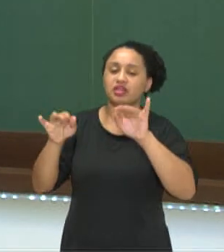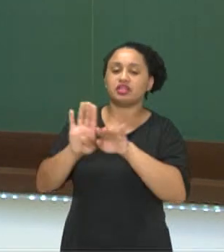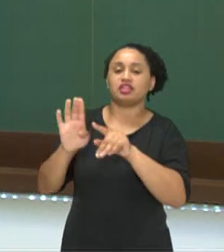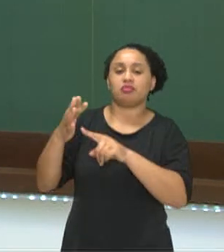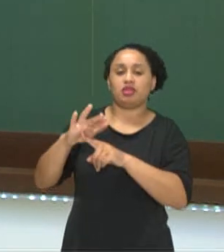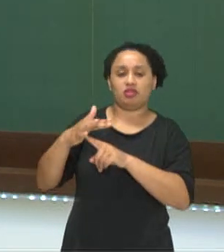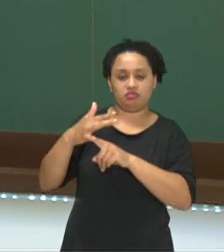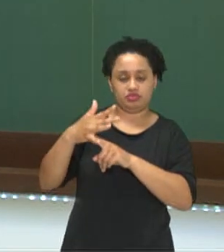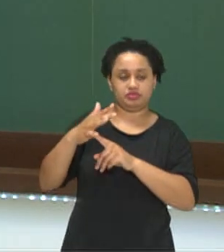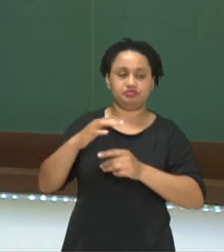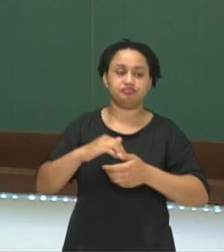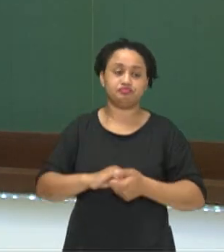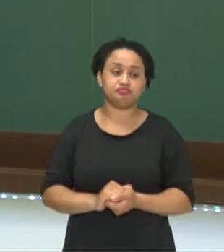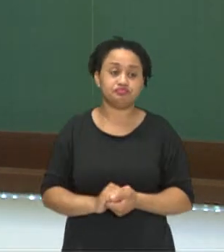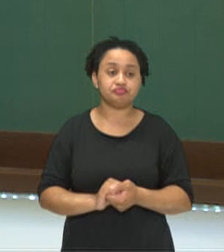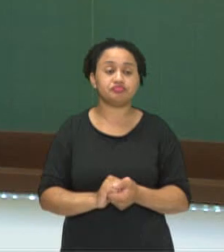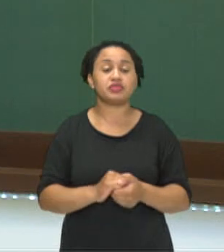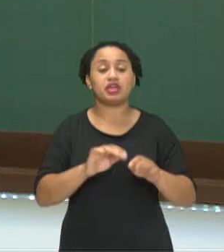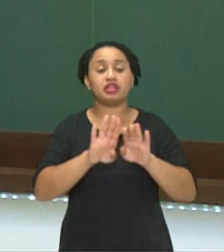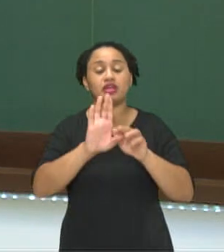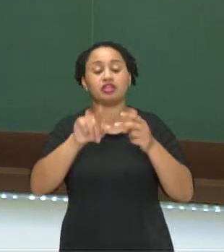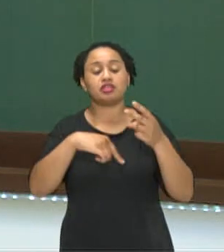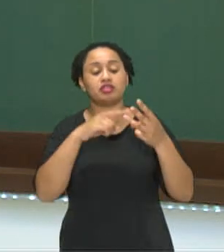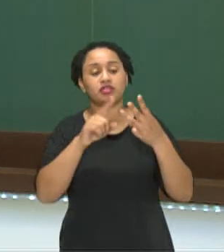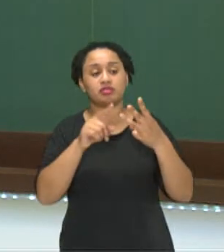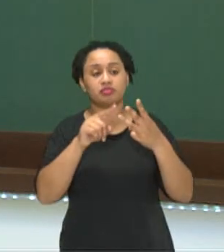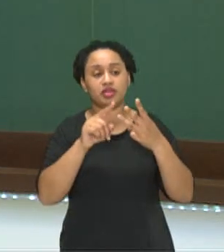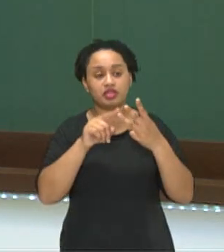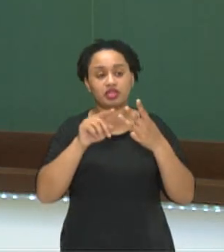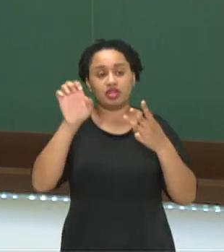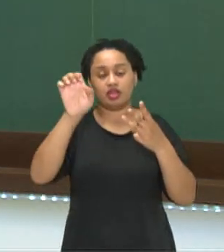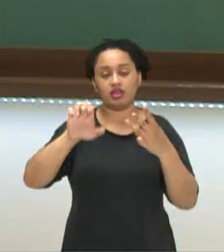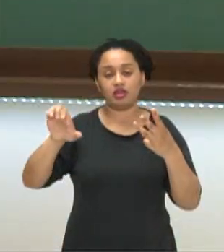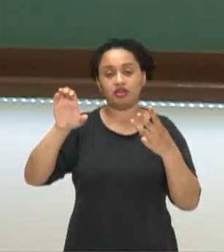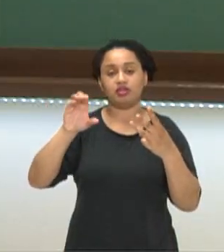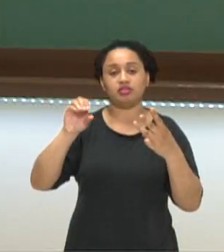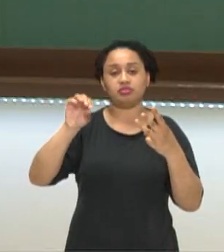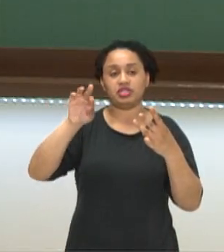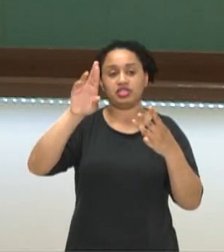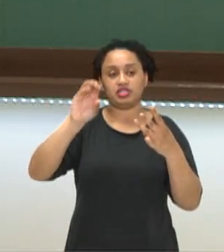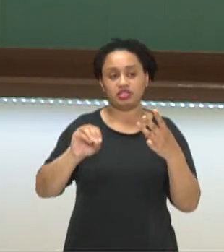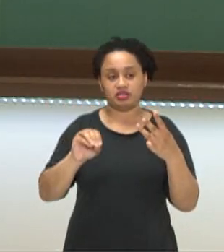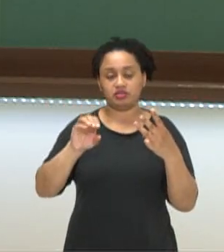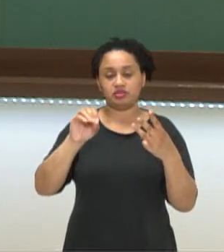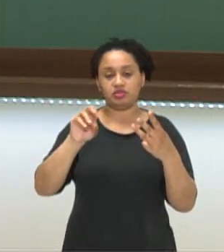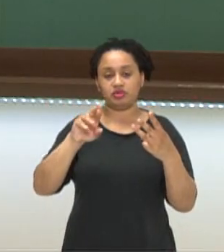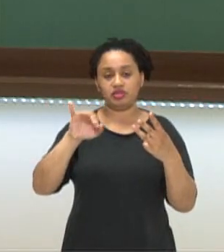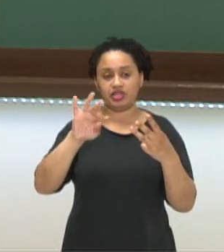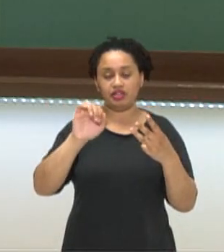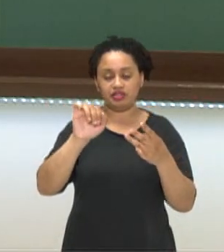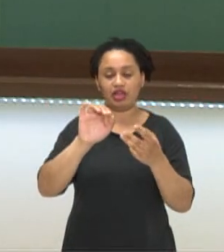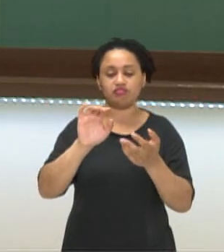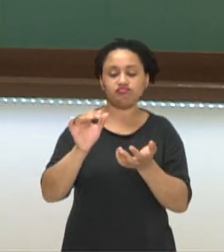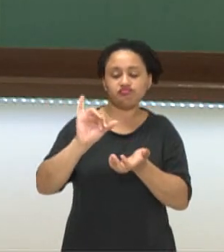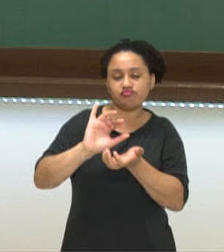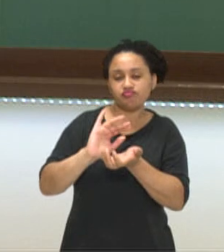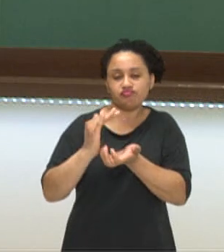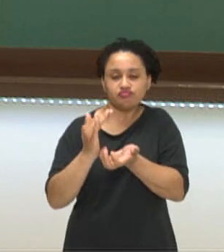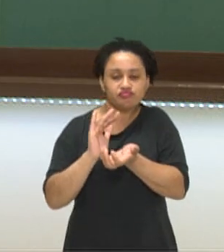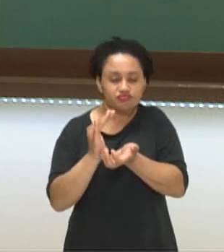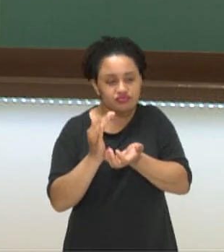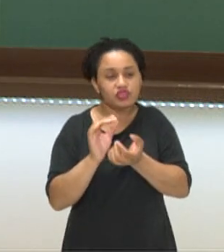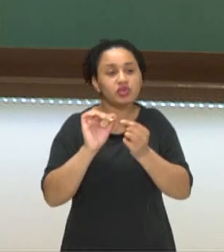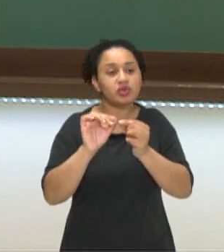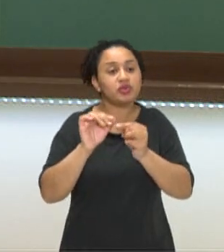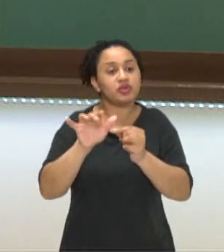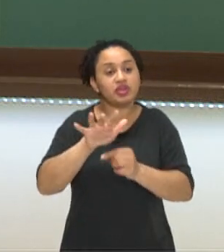combustão interna. Aí nós temos a Europa Centro-Oriental. Quando a gente está falando na Europa Centro-Oriental, estou falando